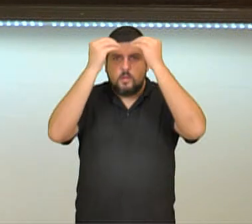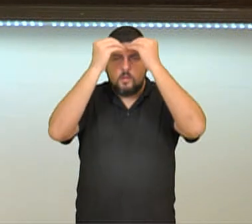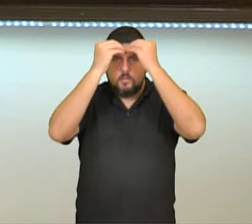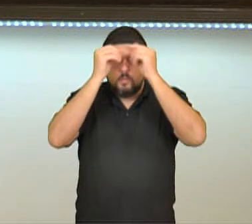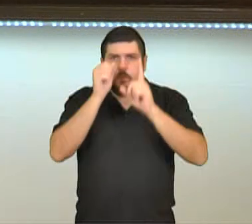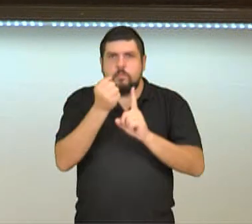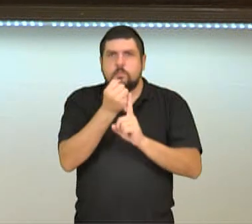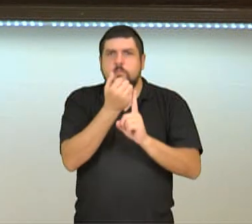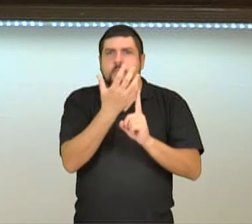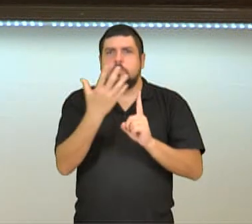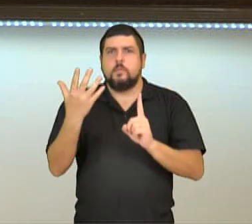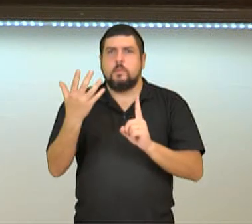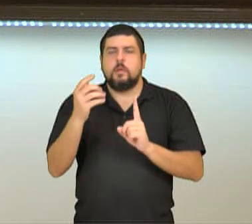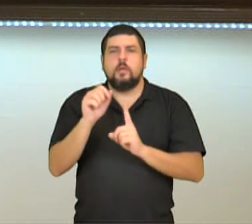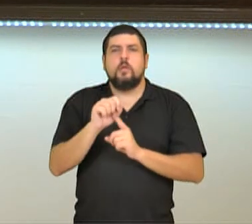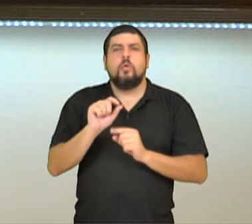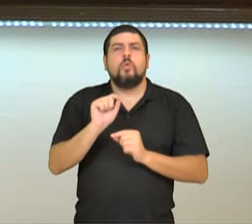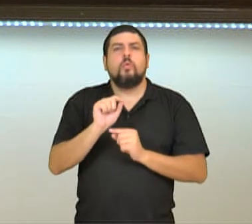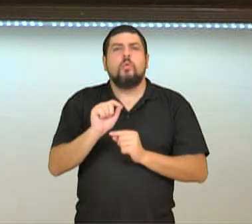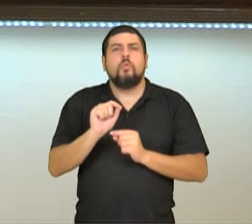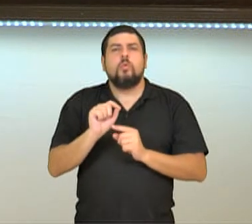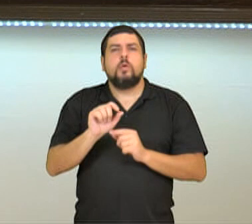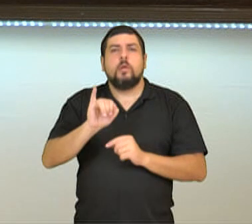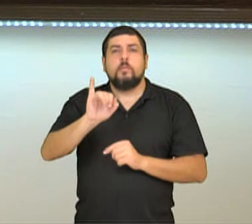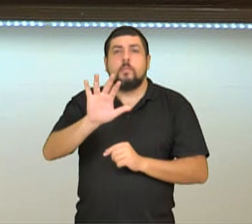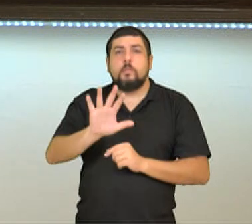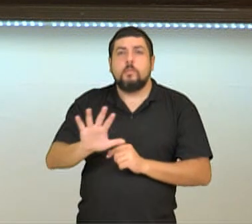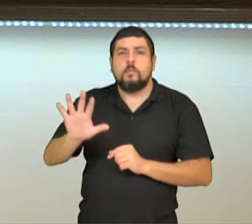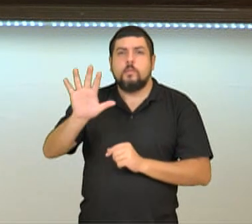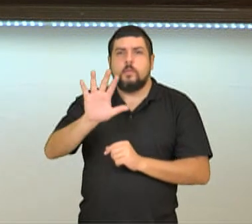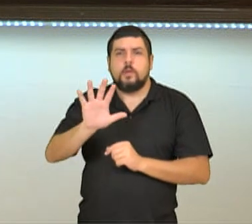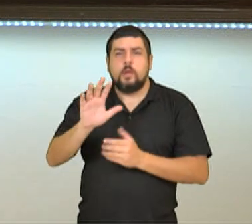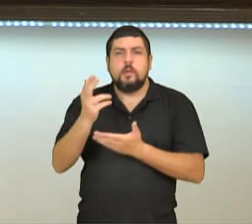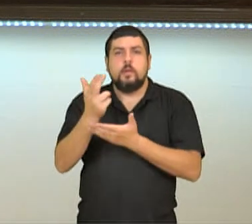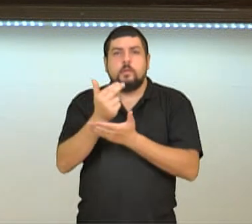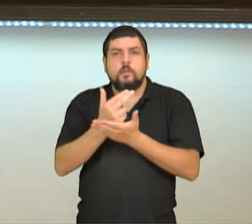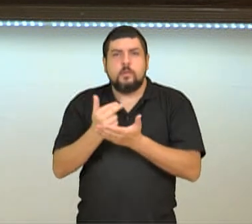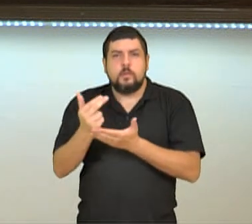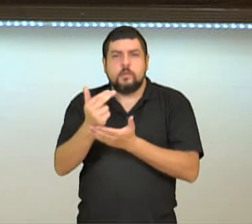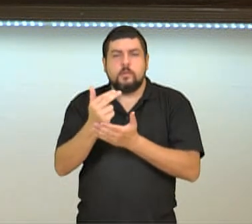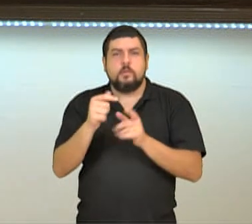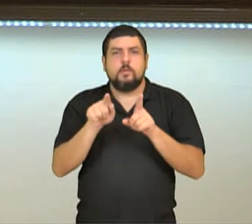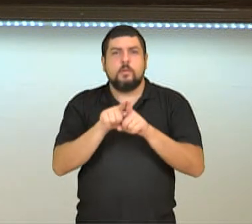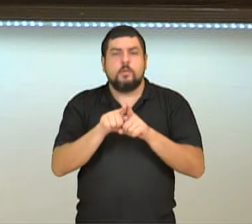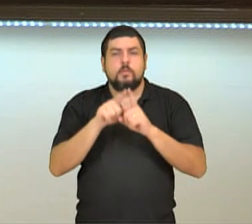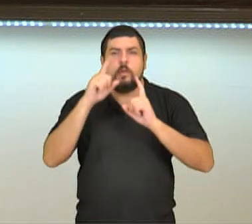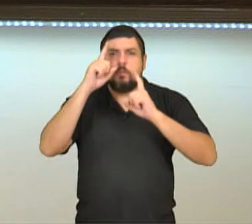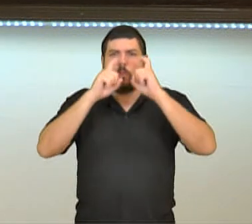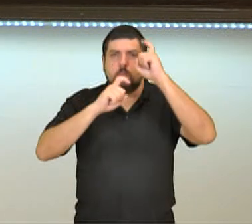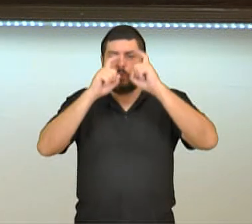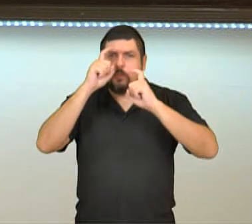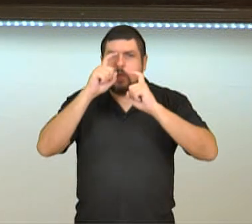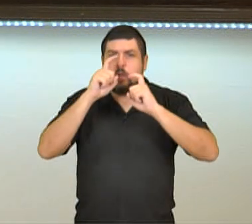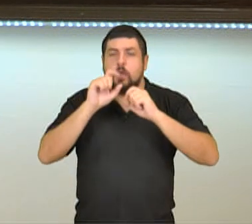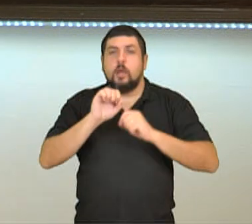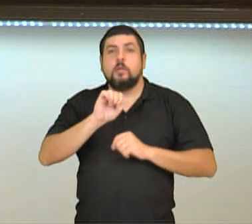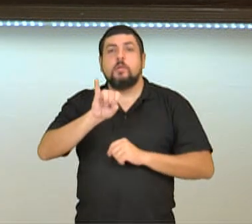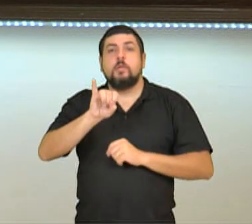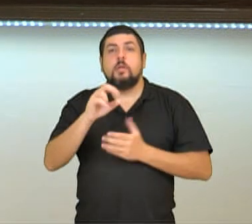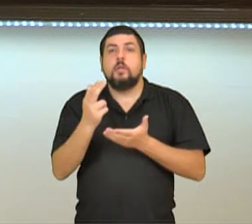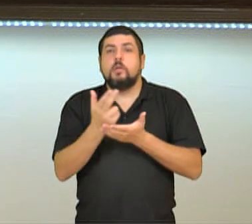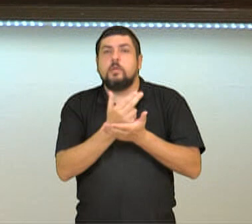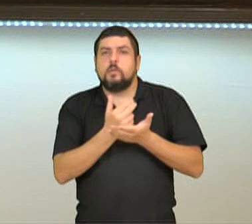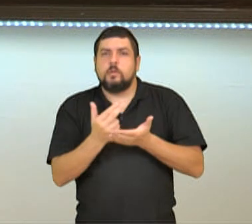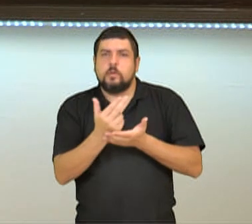são as imagens ali, os desenhos, as ilustrações, as expressões faciais nos indicam muito, né, sobre a